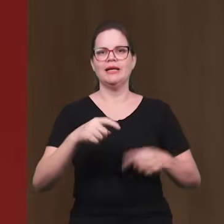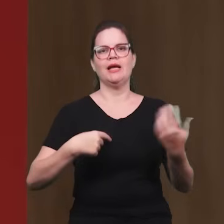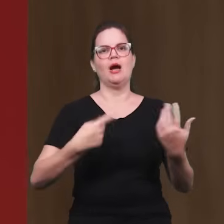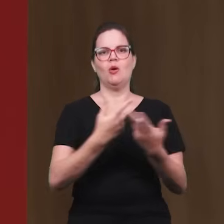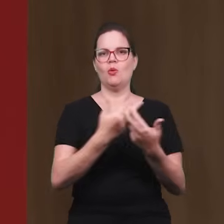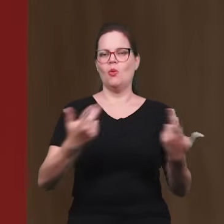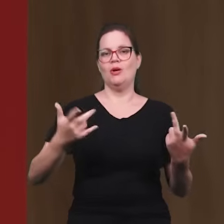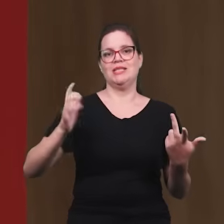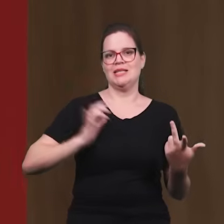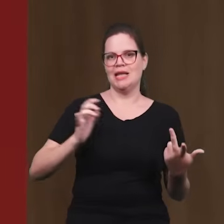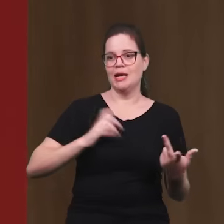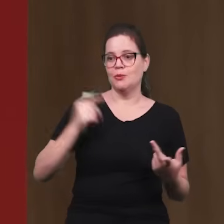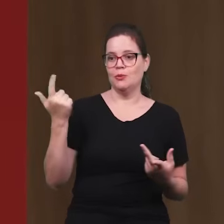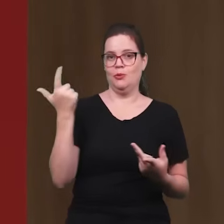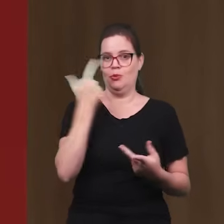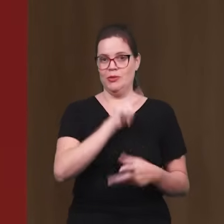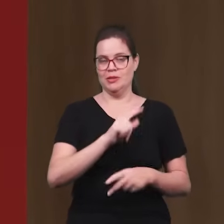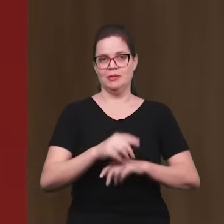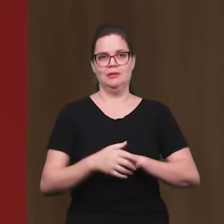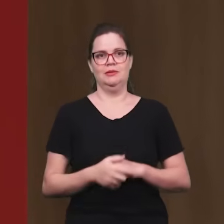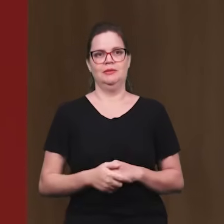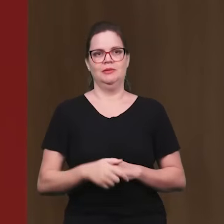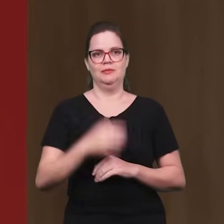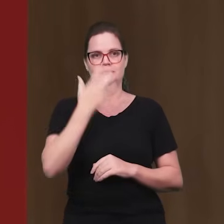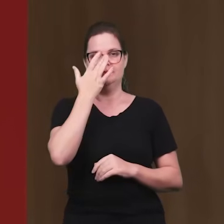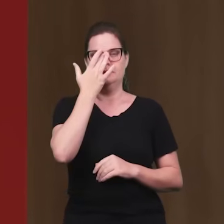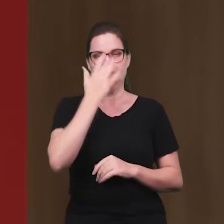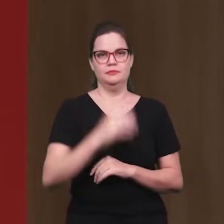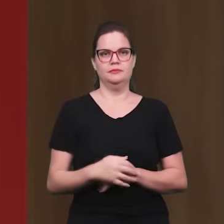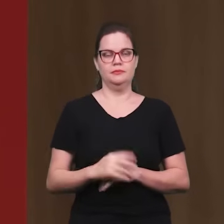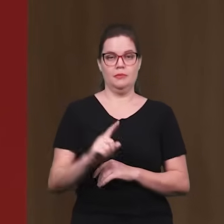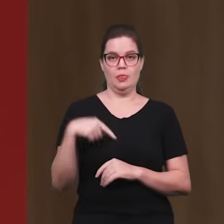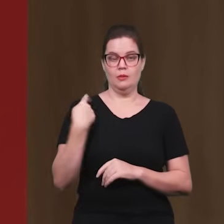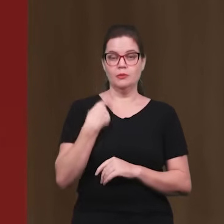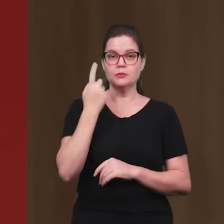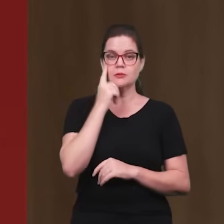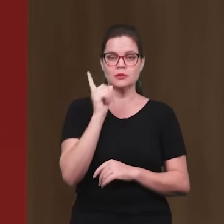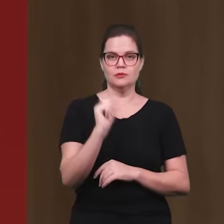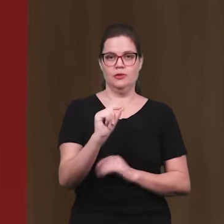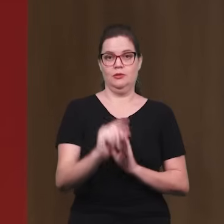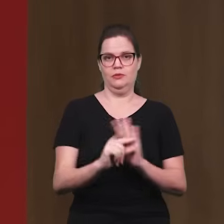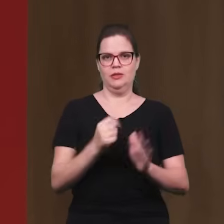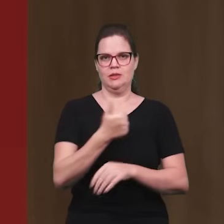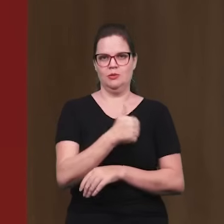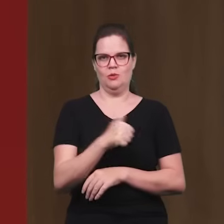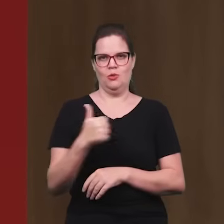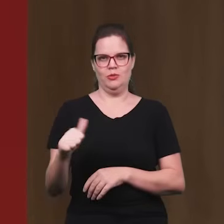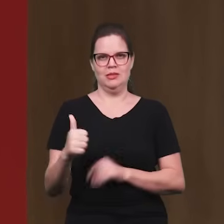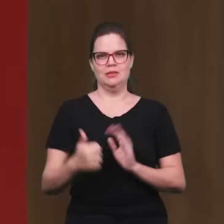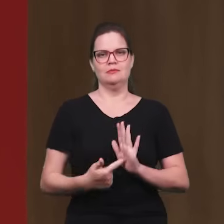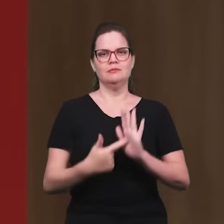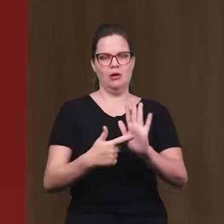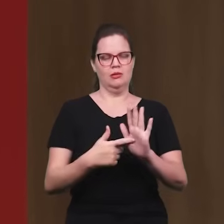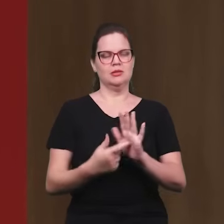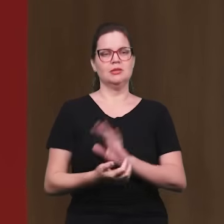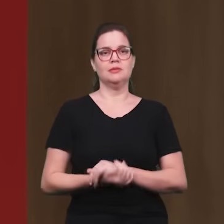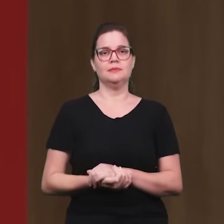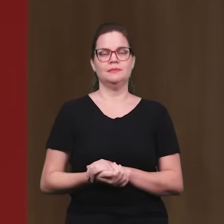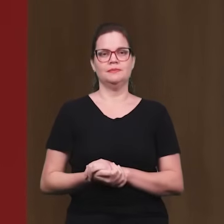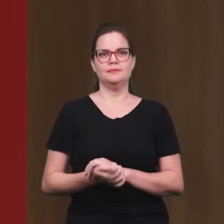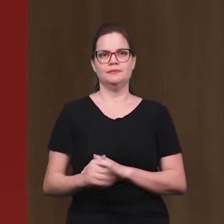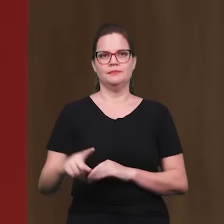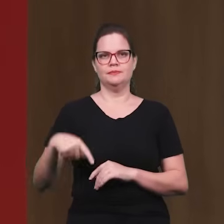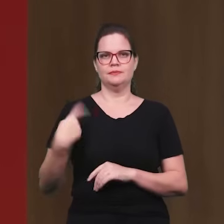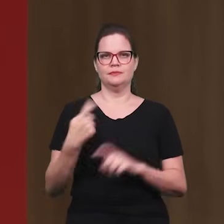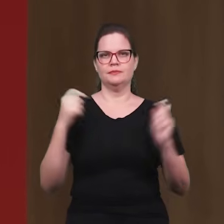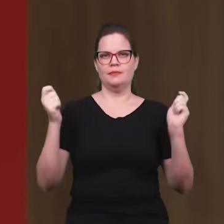adquiridos. E quando a gente vê dentro do versículo 11 aqui, a gente entende aqui, dá para a